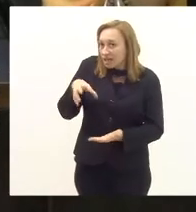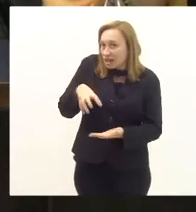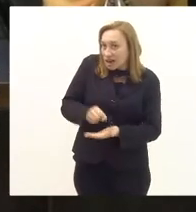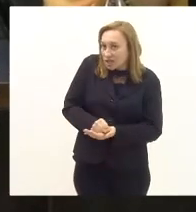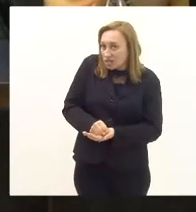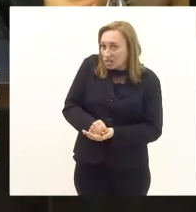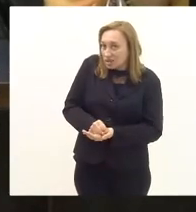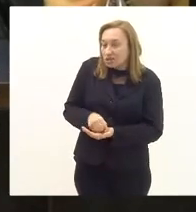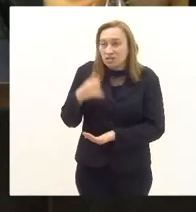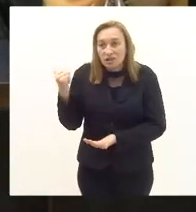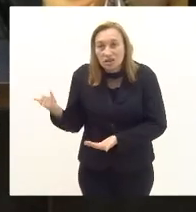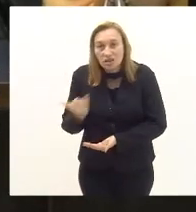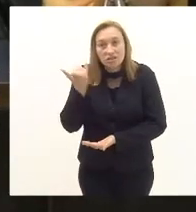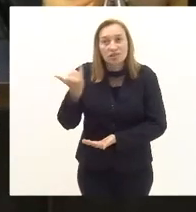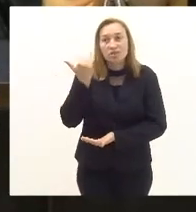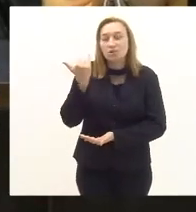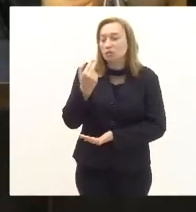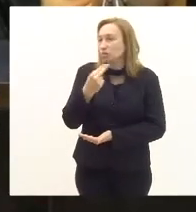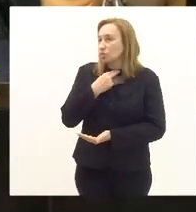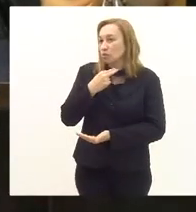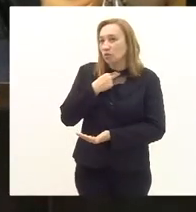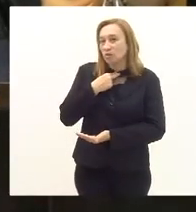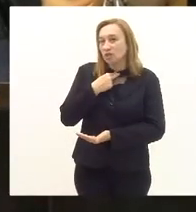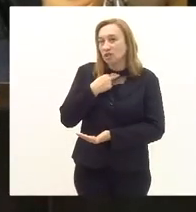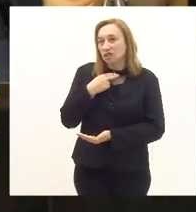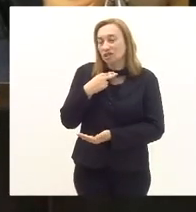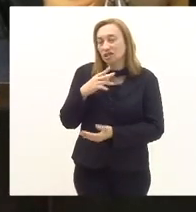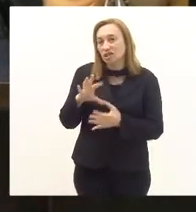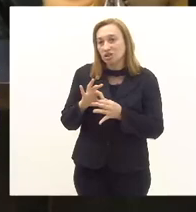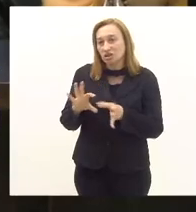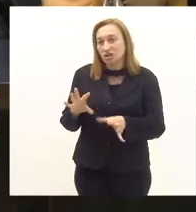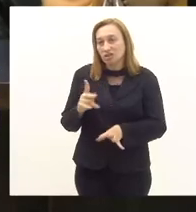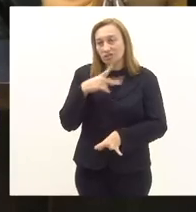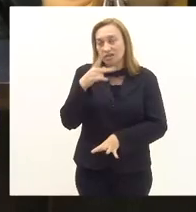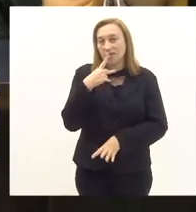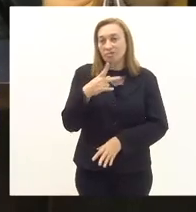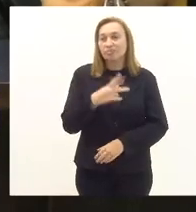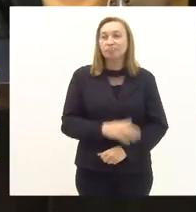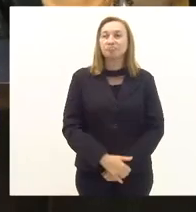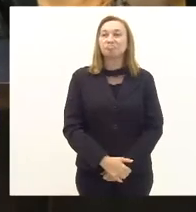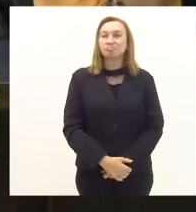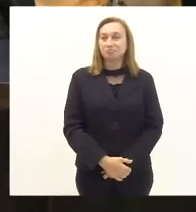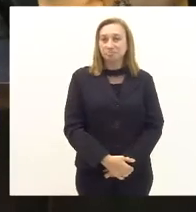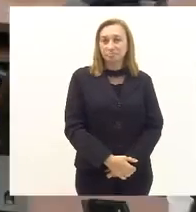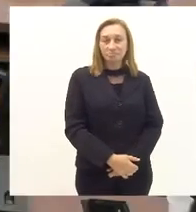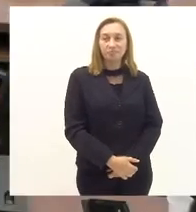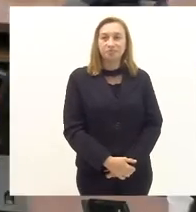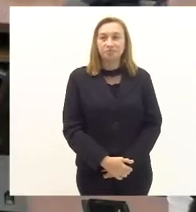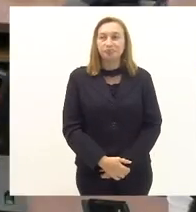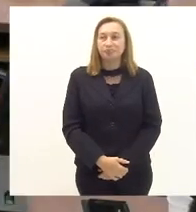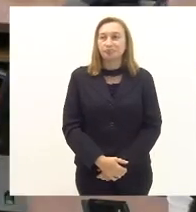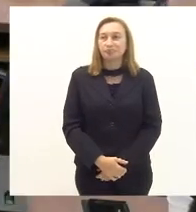registro importante que não poderia deixar de ser feito. Hernani Alexandre.